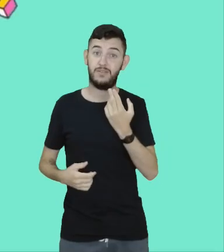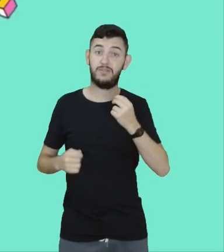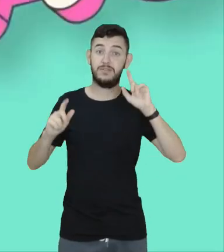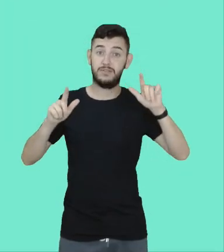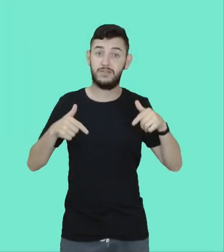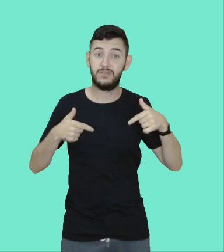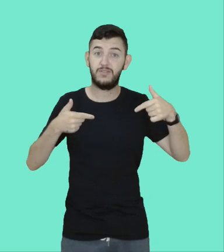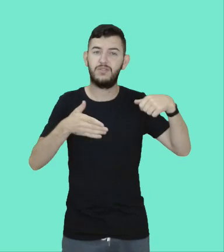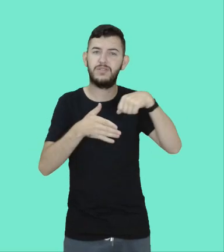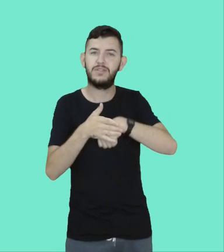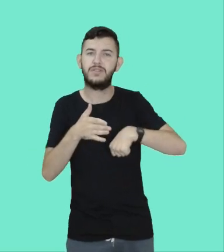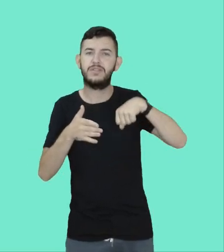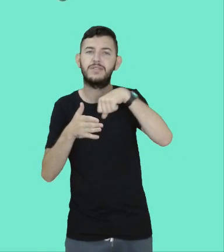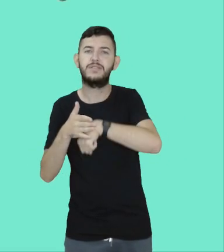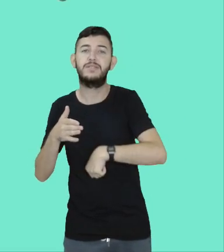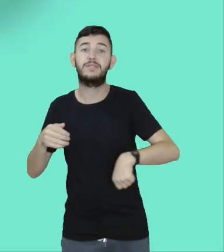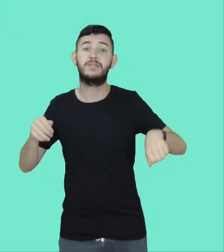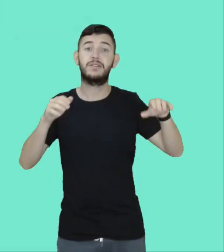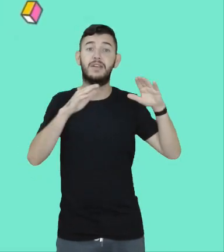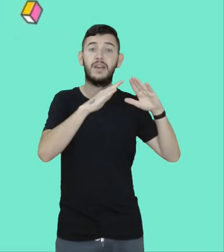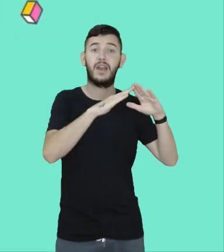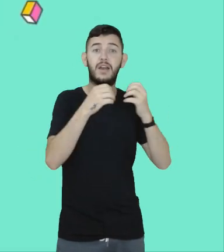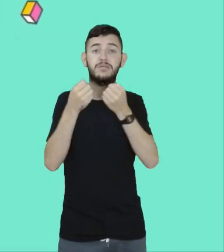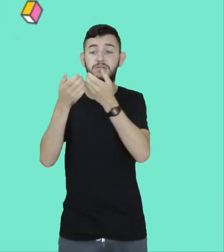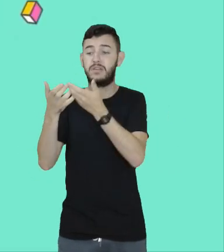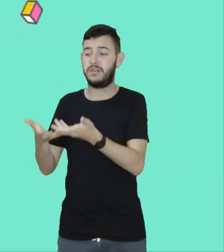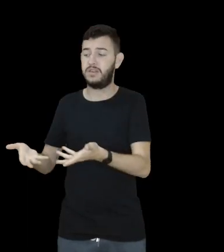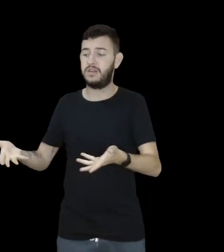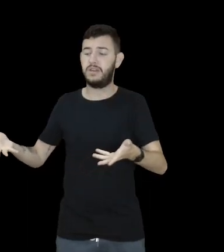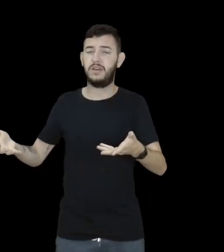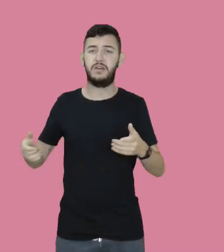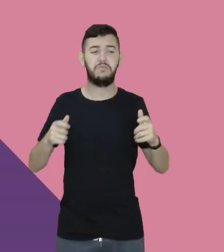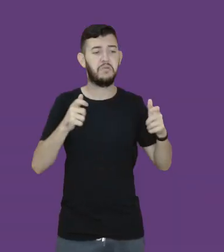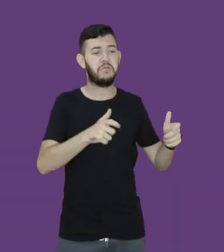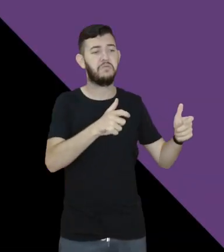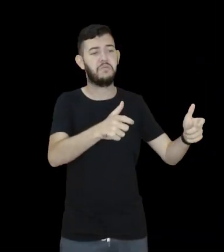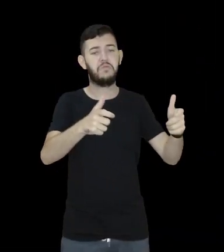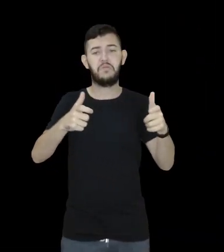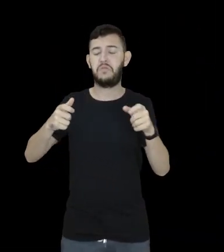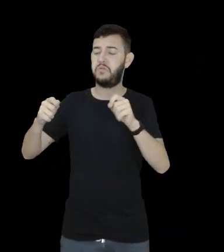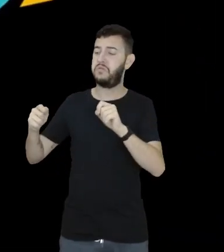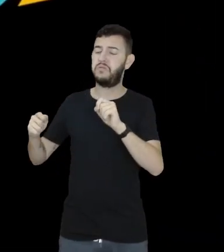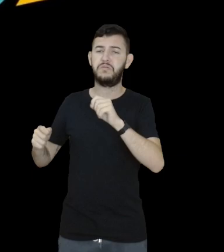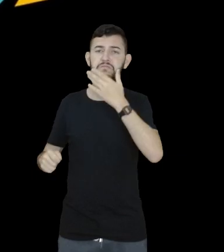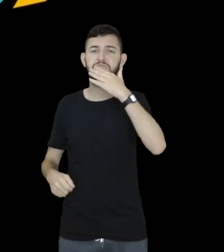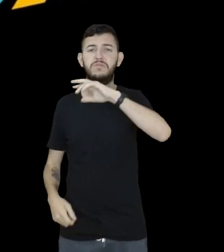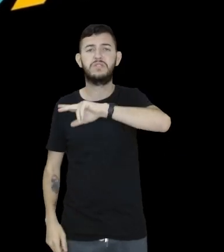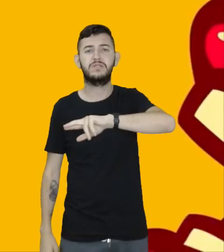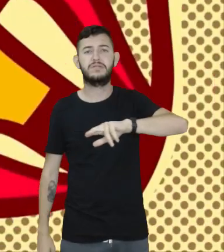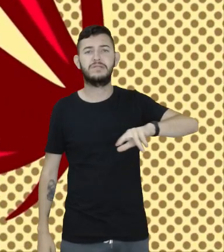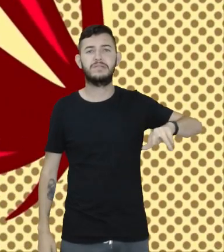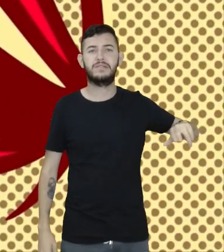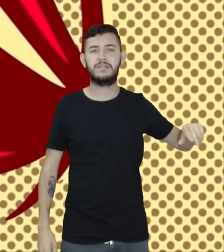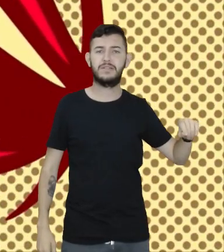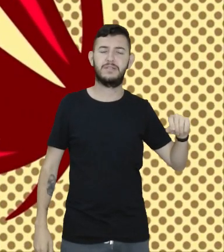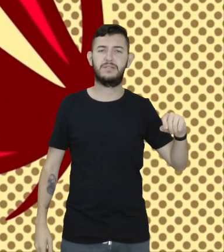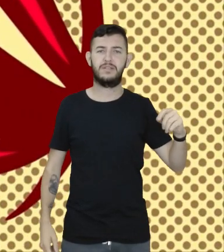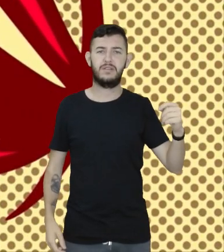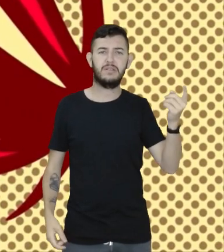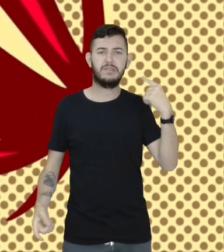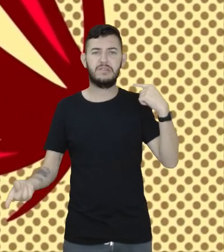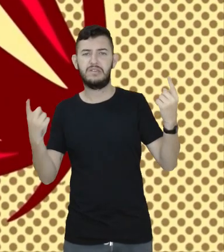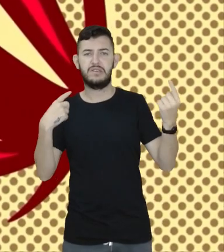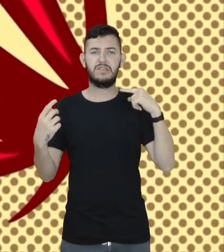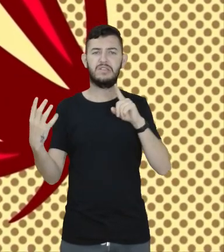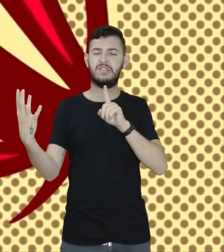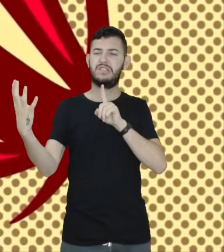Seja em casa, no campo, na rua ou na praça. Chega de mordaça,